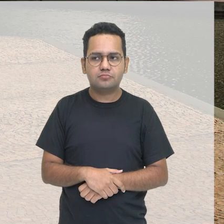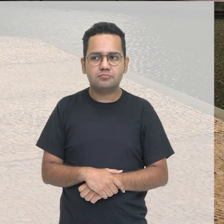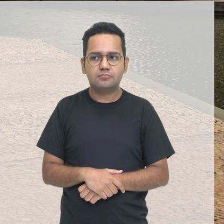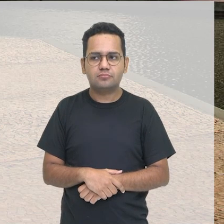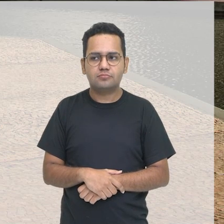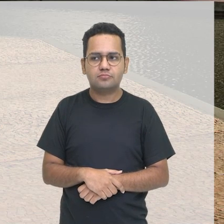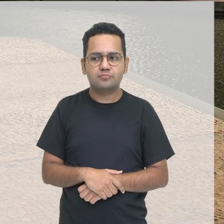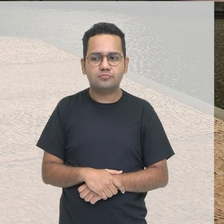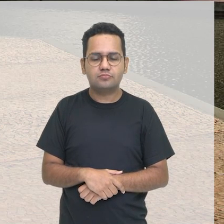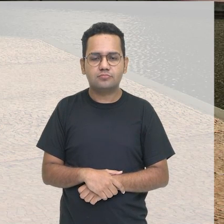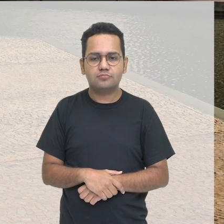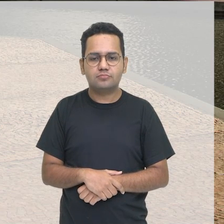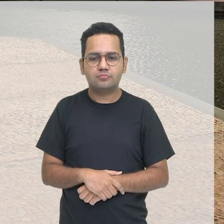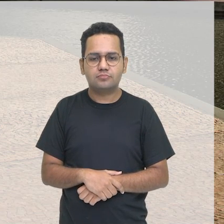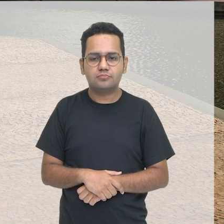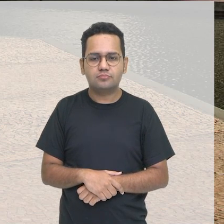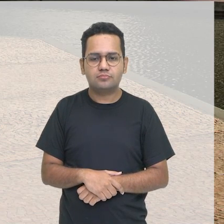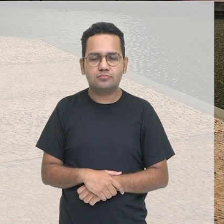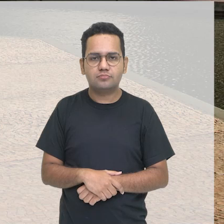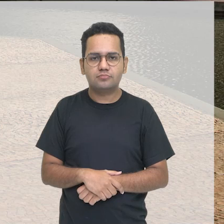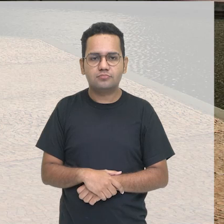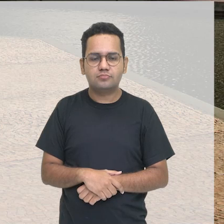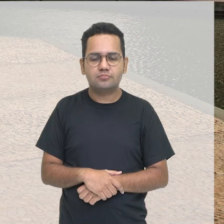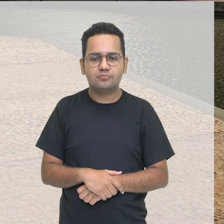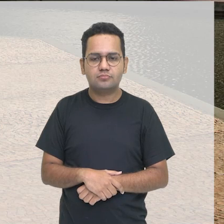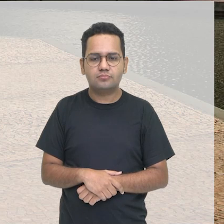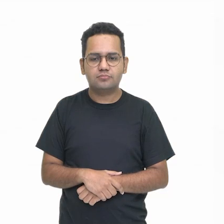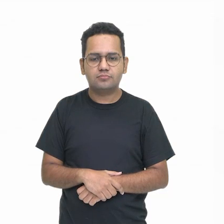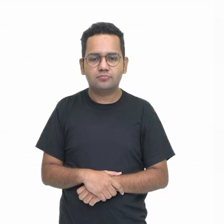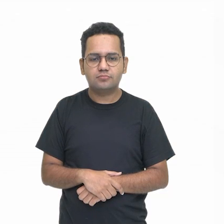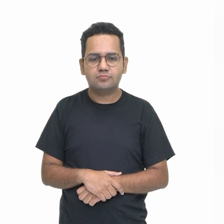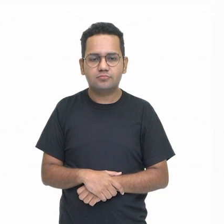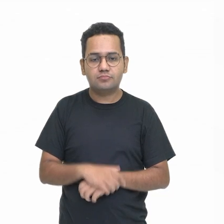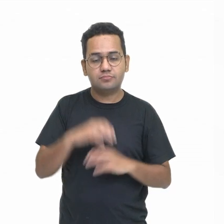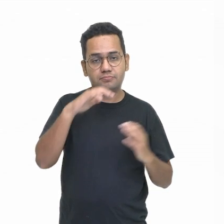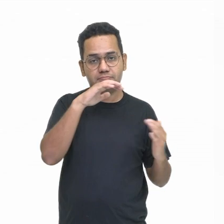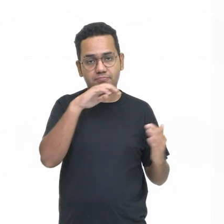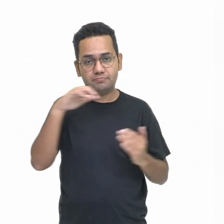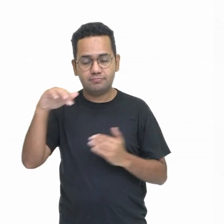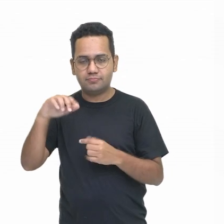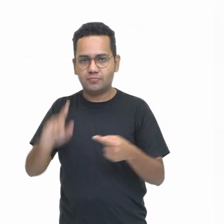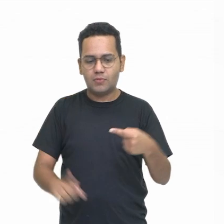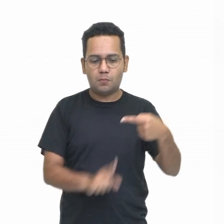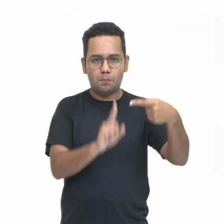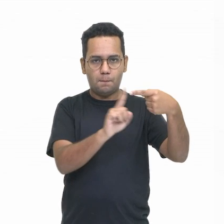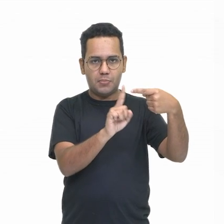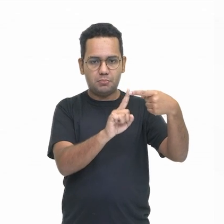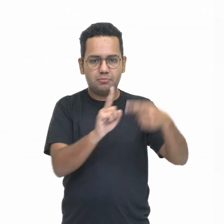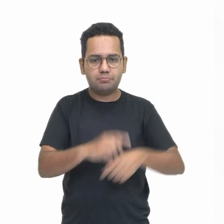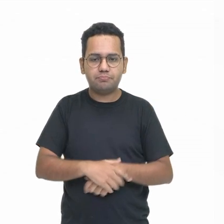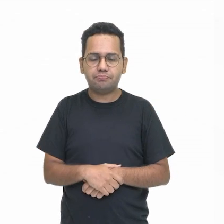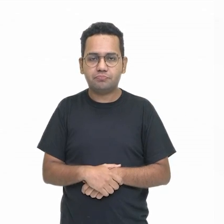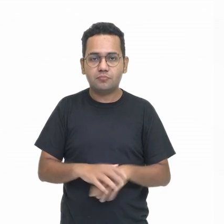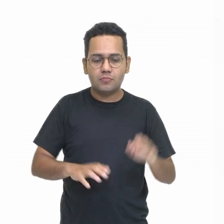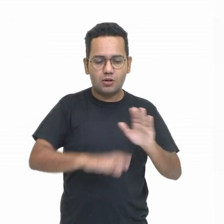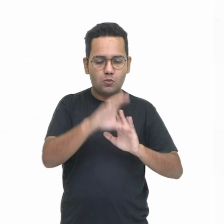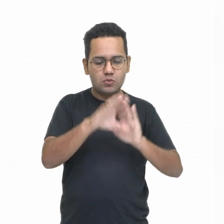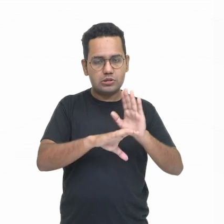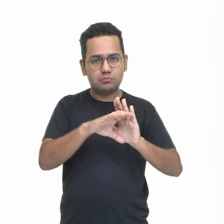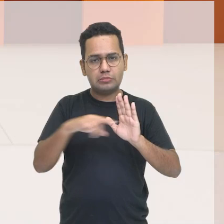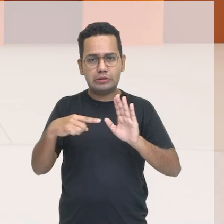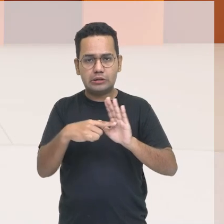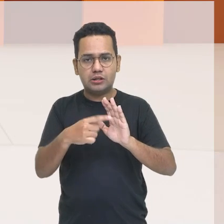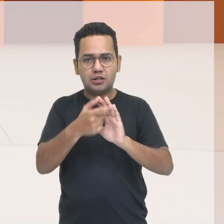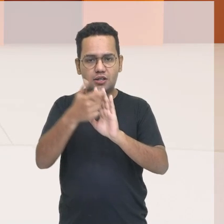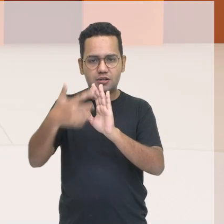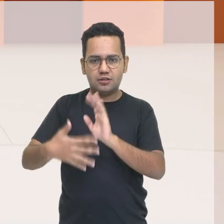vamos, então, agora trabalhar a questão do conceito de poder. Poder, conceito e